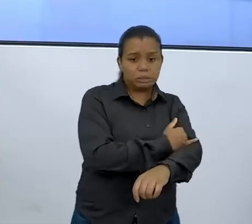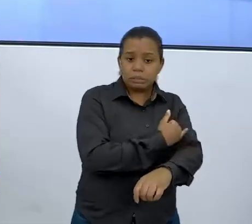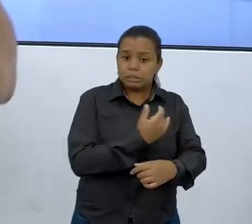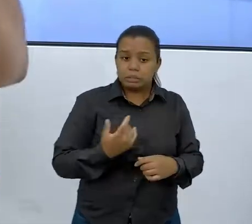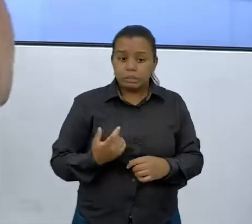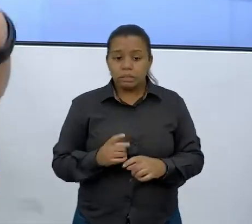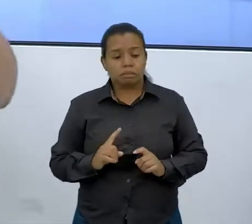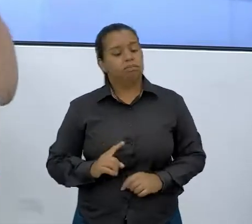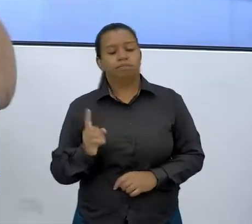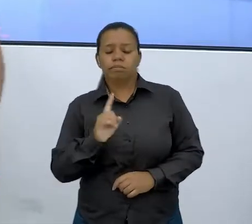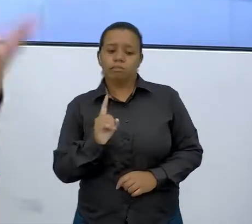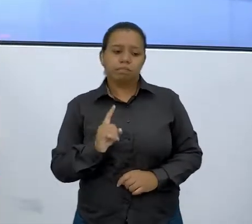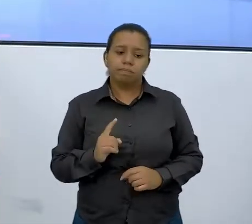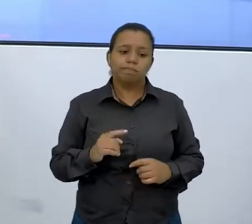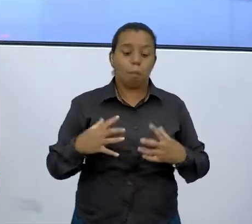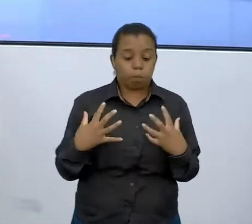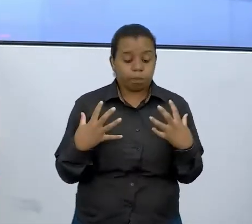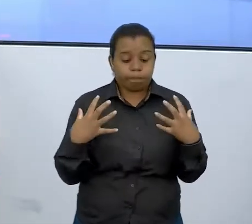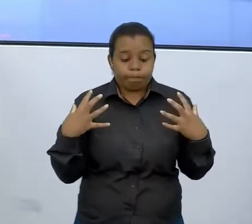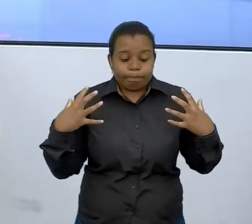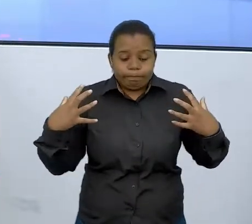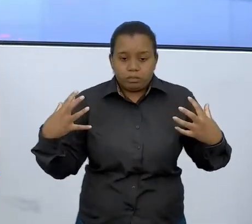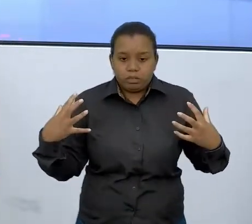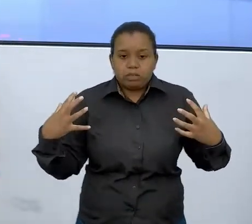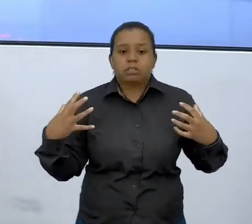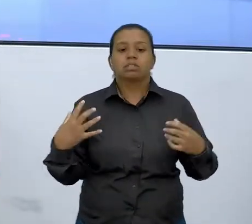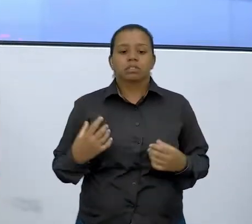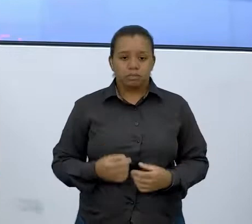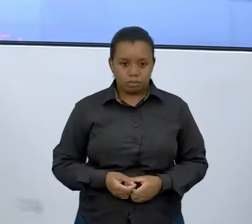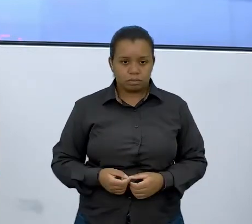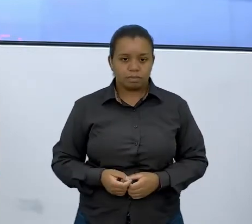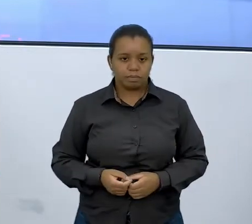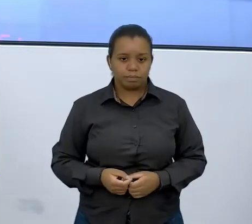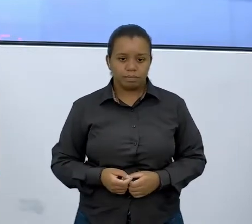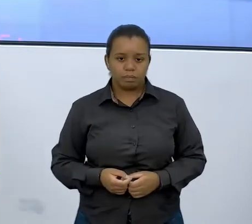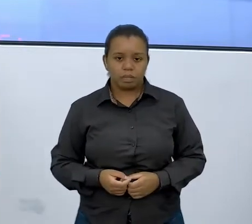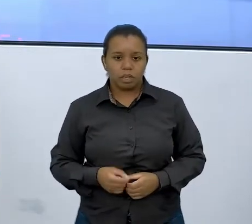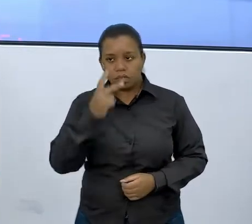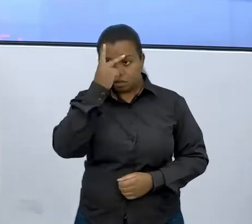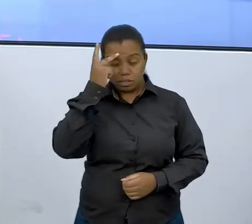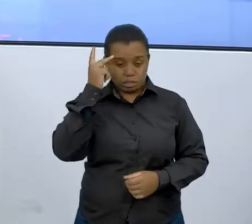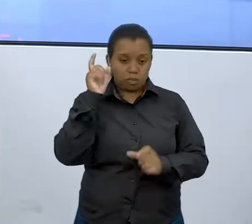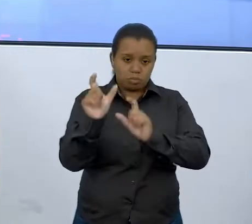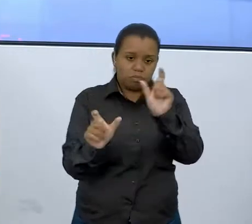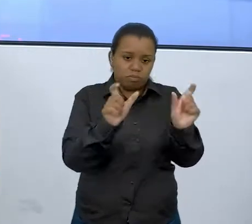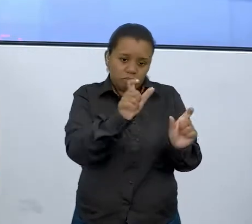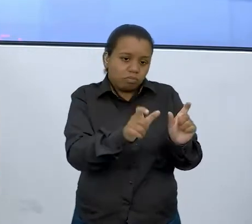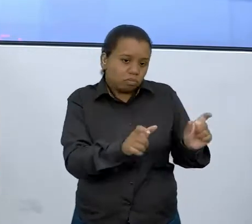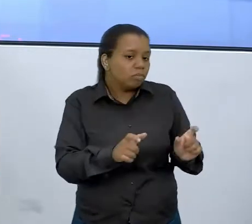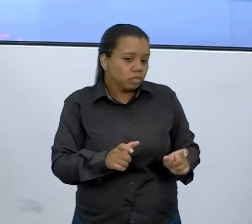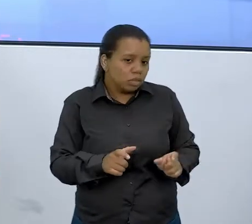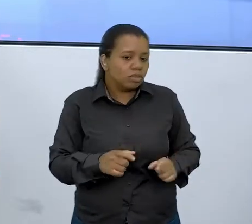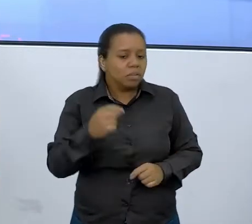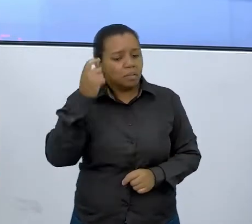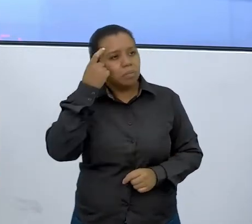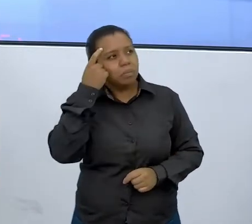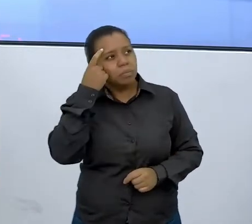você precisa de volume muscular. E aí muitas pessoas acabam, para alcançar esse